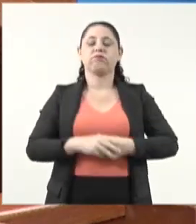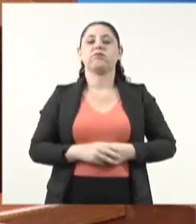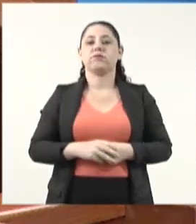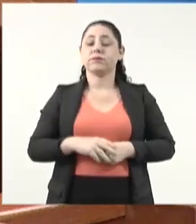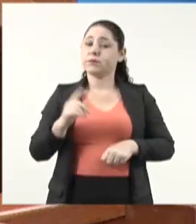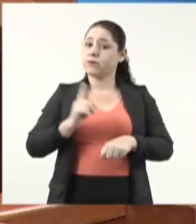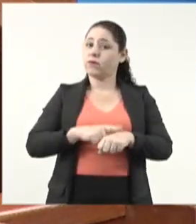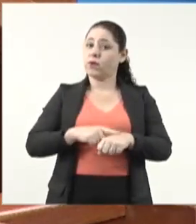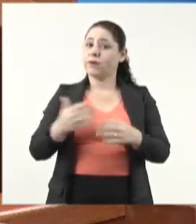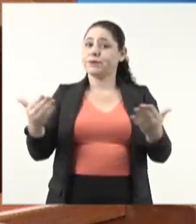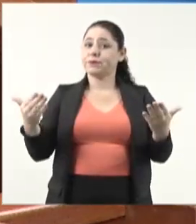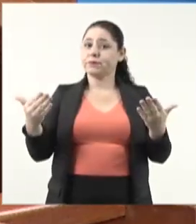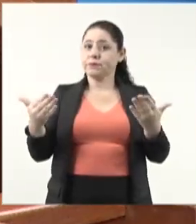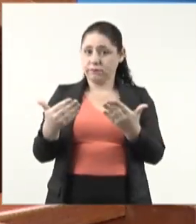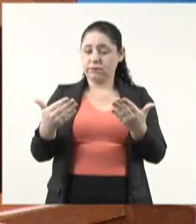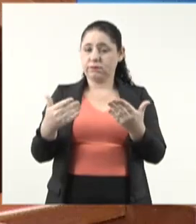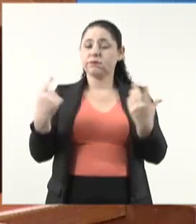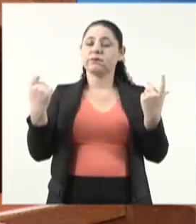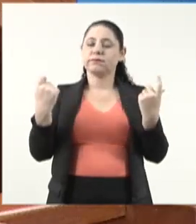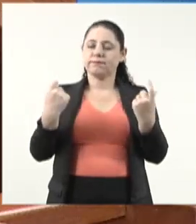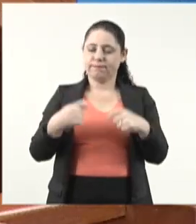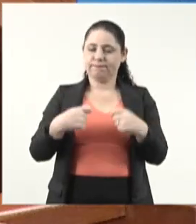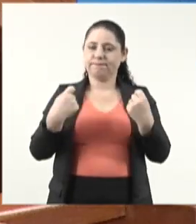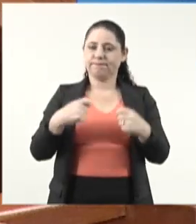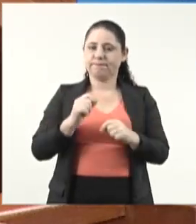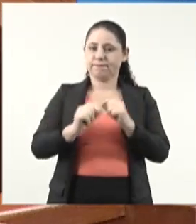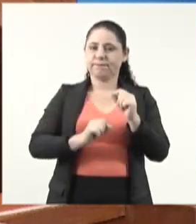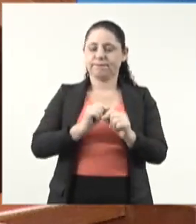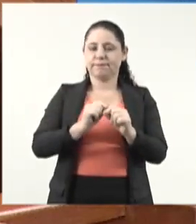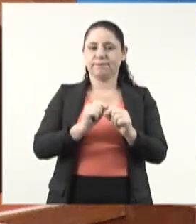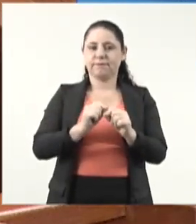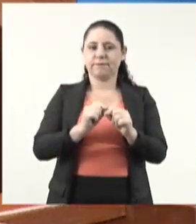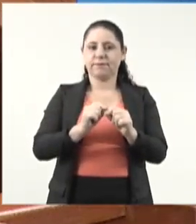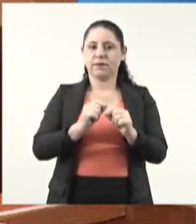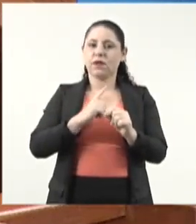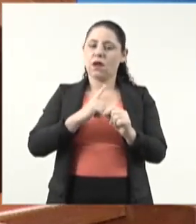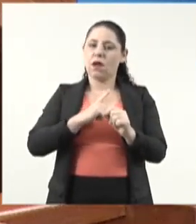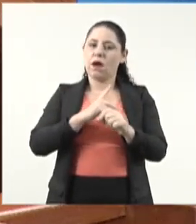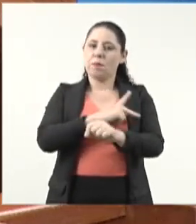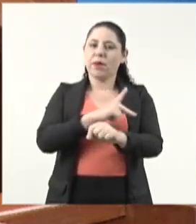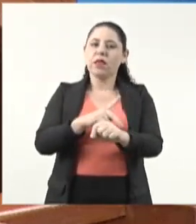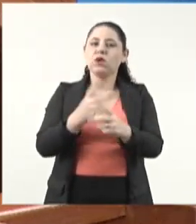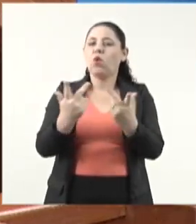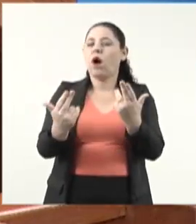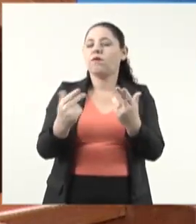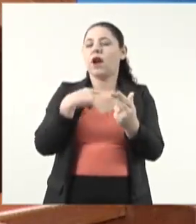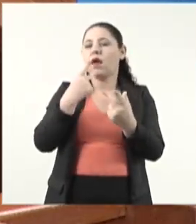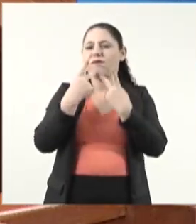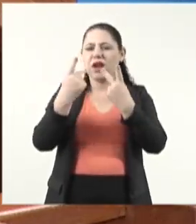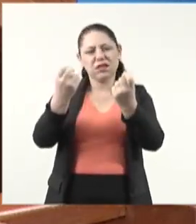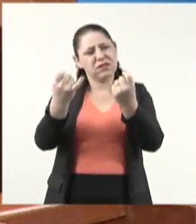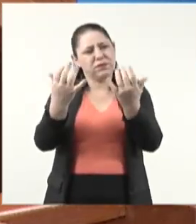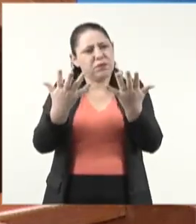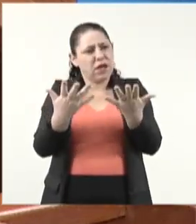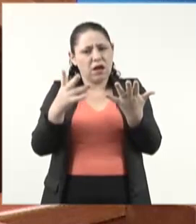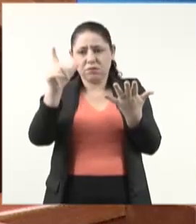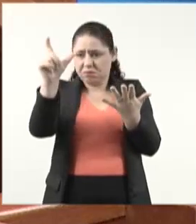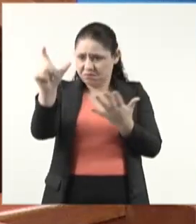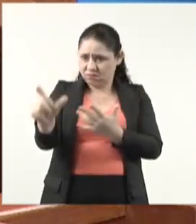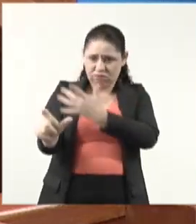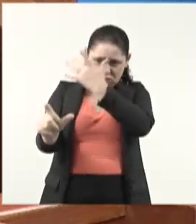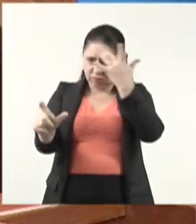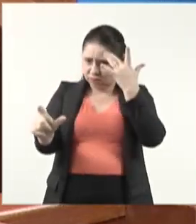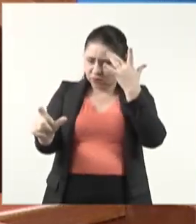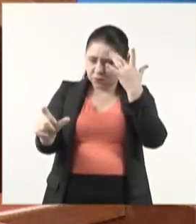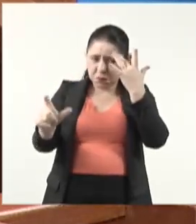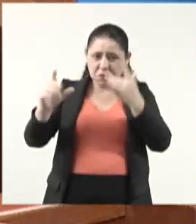nesse momento, precisando exatamente desta pedagogia, né, de falar com o agressor, de falar